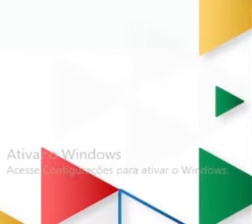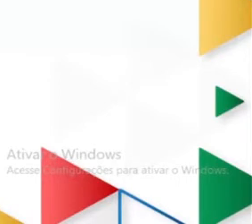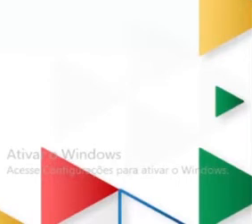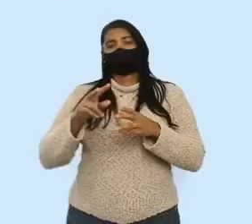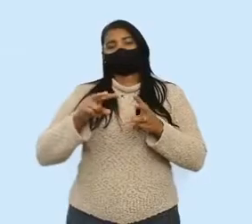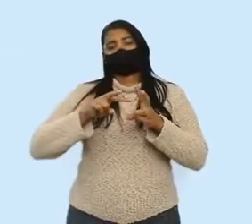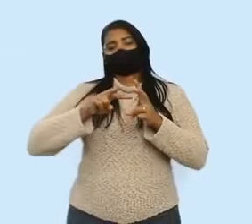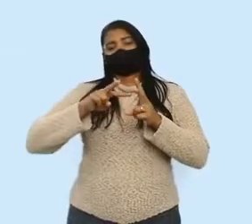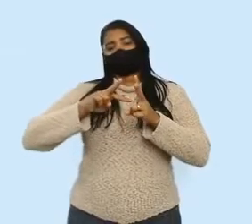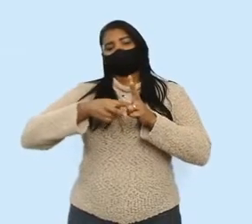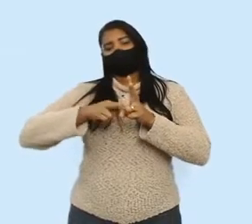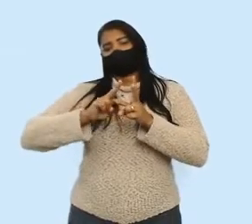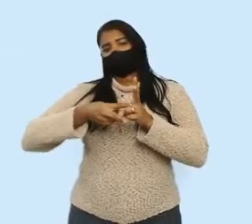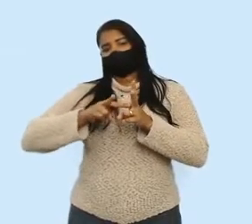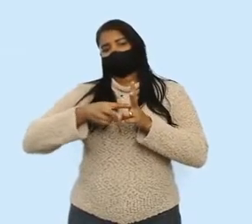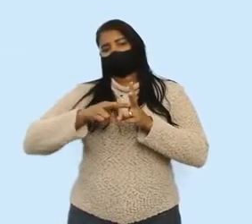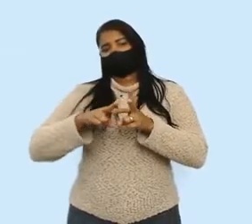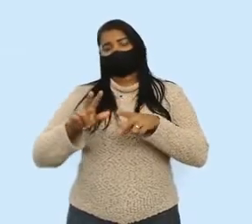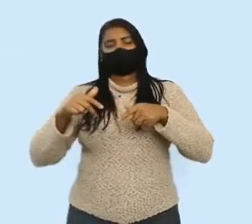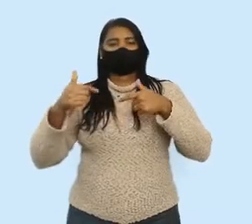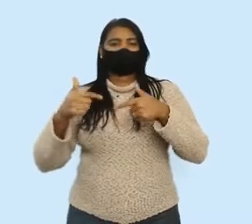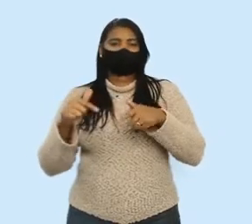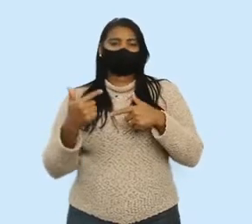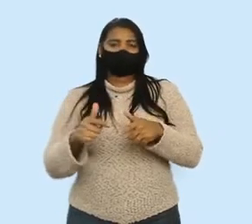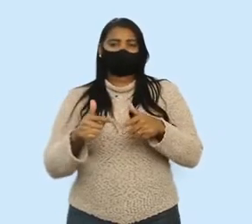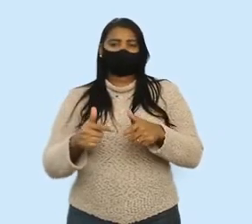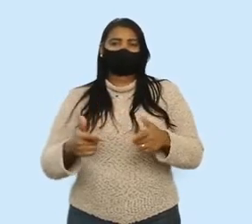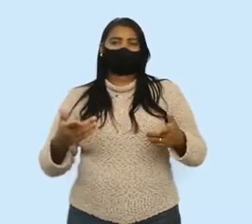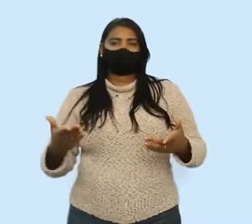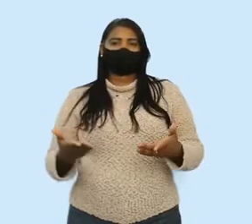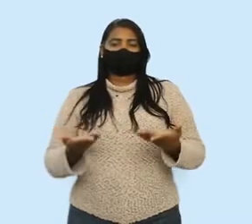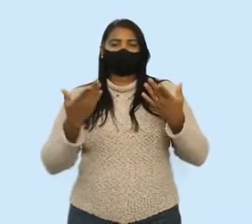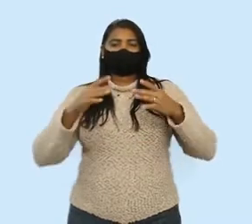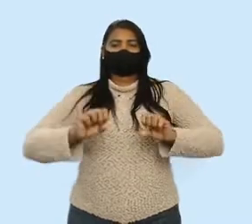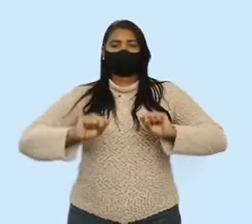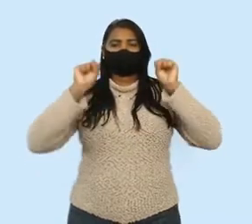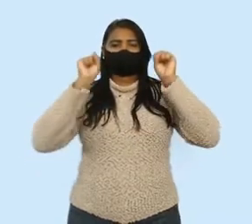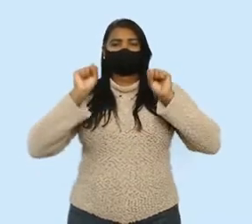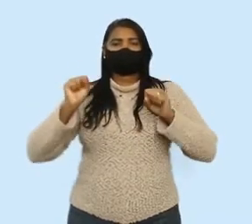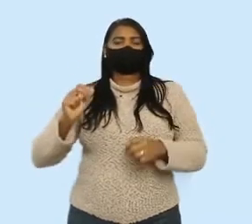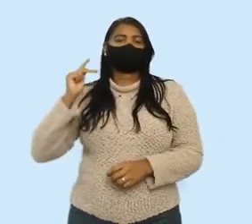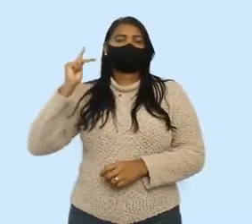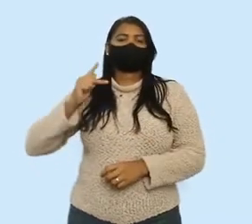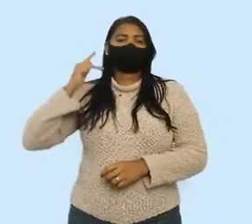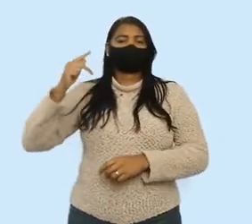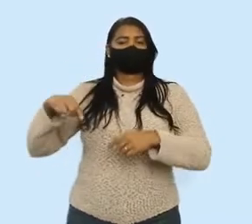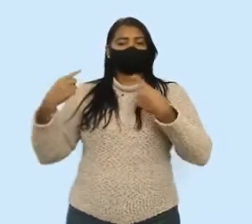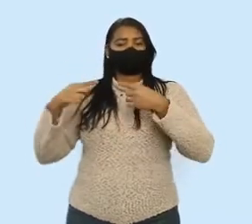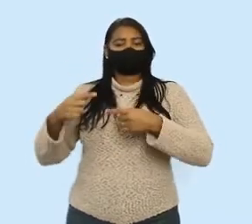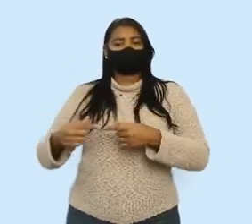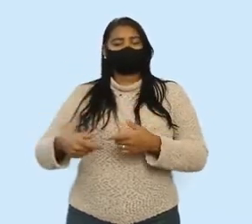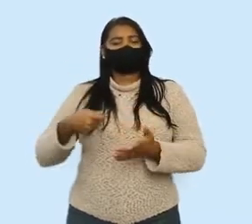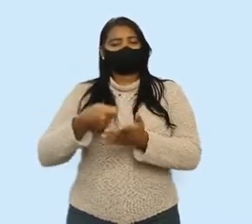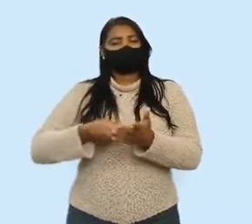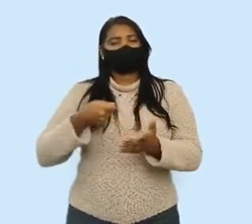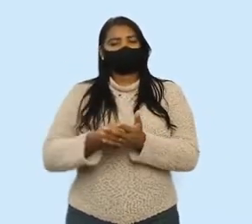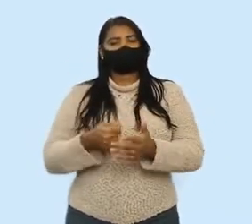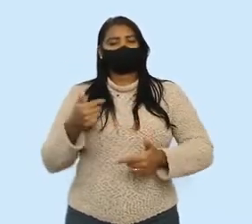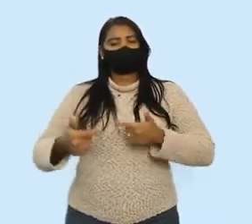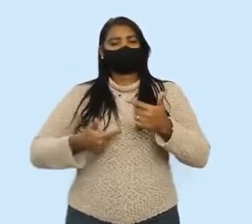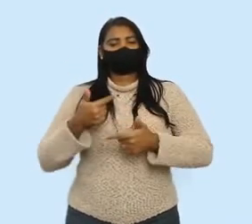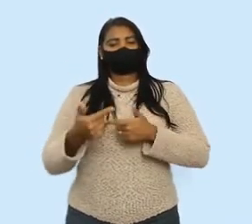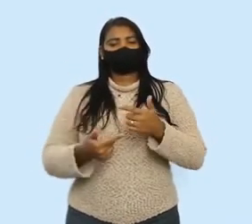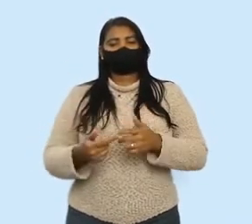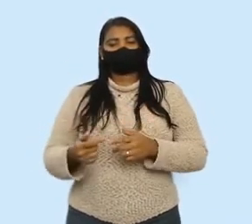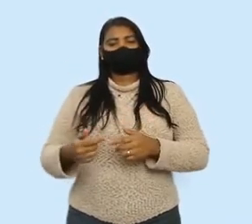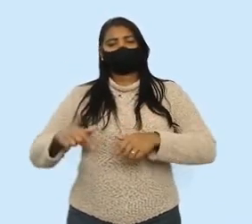sindicais, como também o trabalhismo como uma manifestação política dessa pauta de luta dos trabalhadores. Então vamos ver como